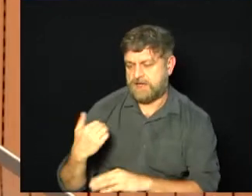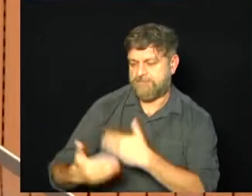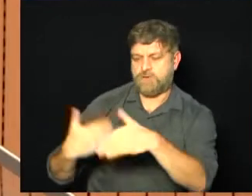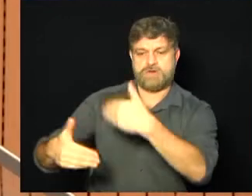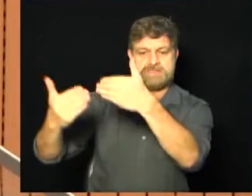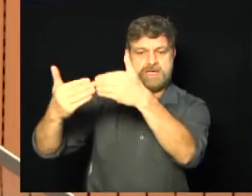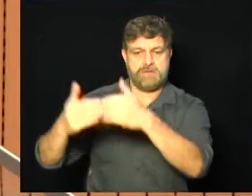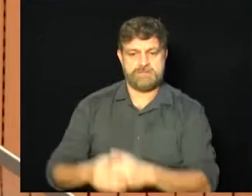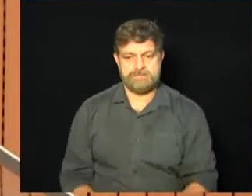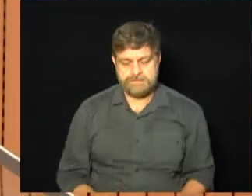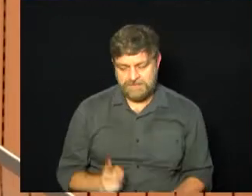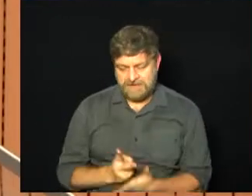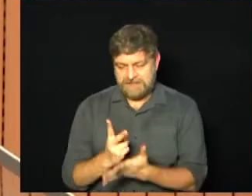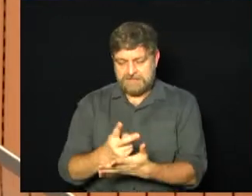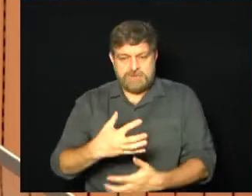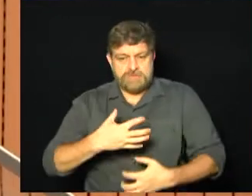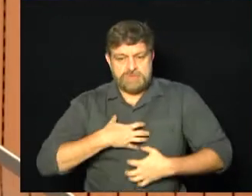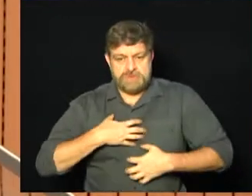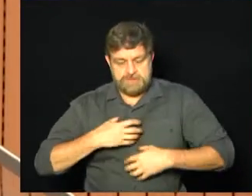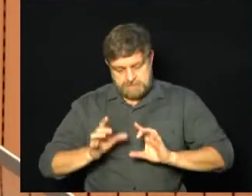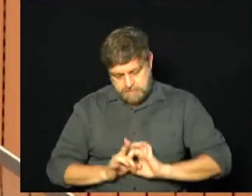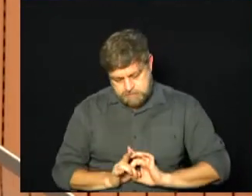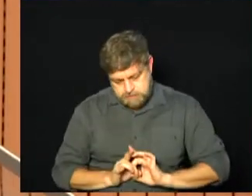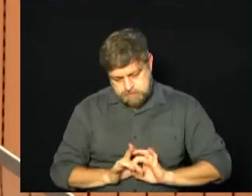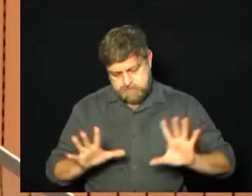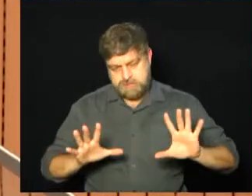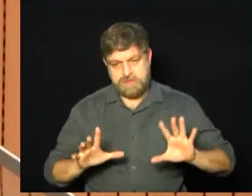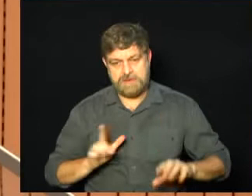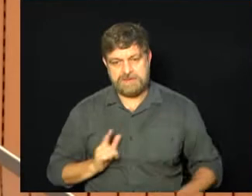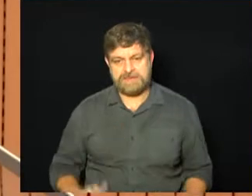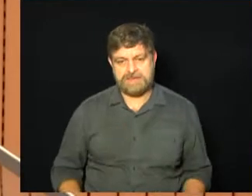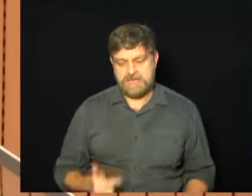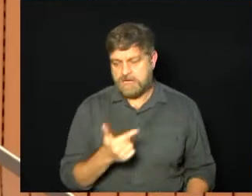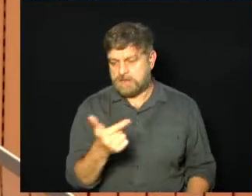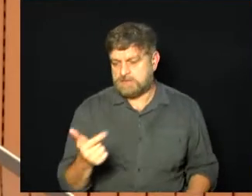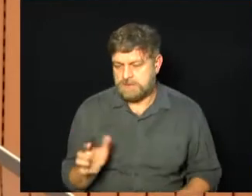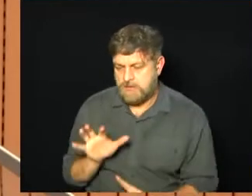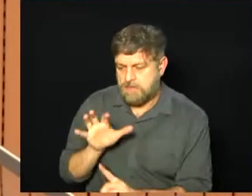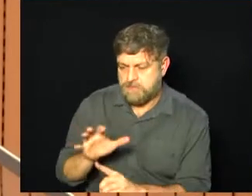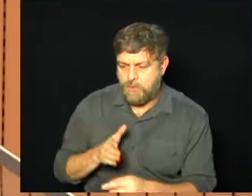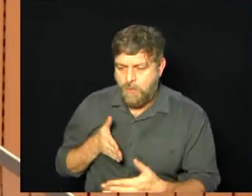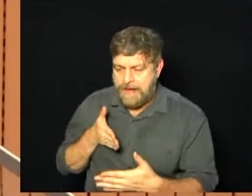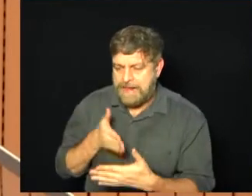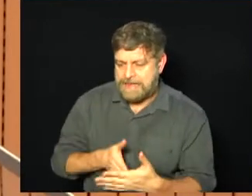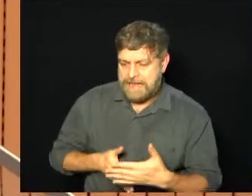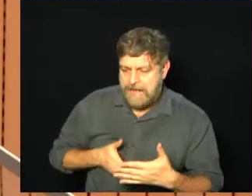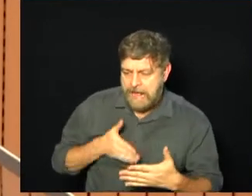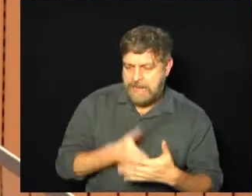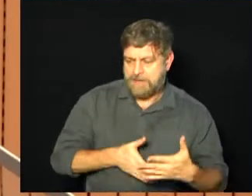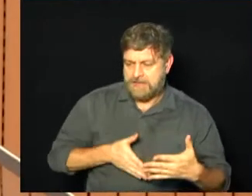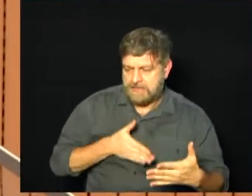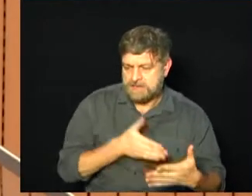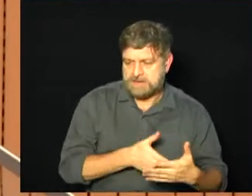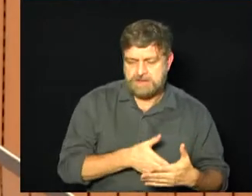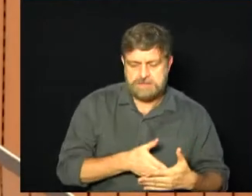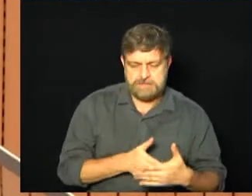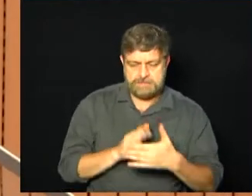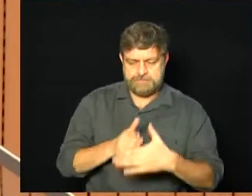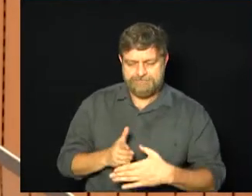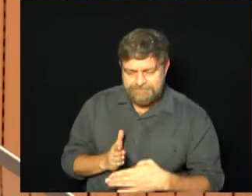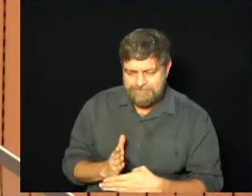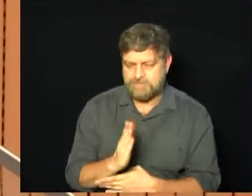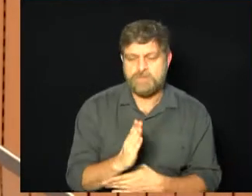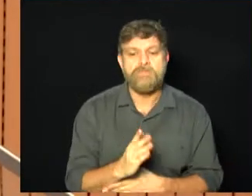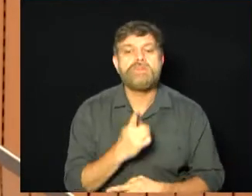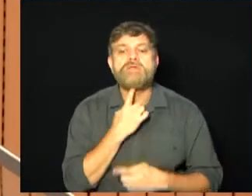Sempre de forma aberta, sem conotações ou restrições de qualquer ordem,